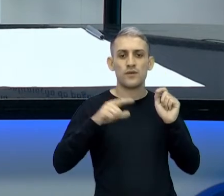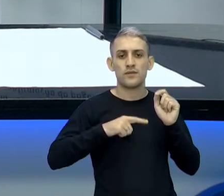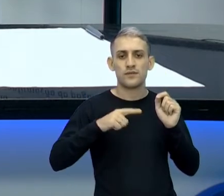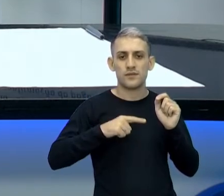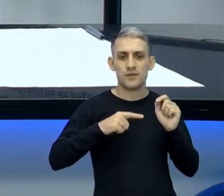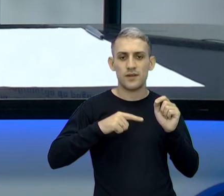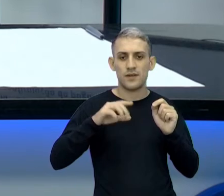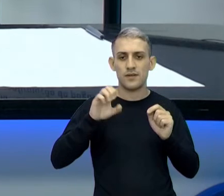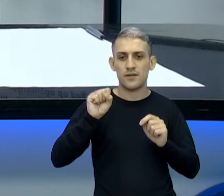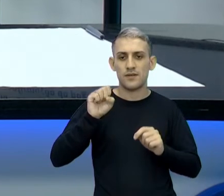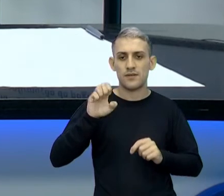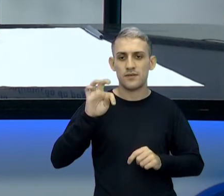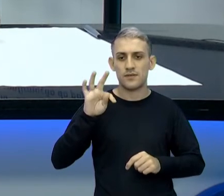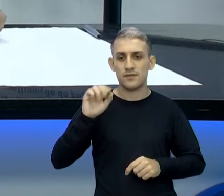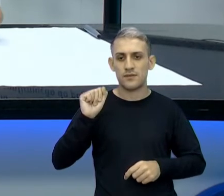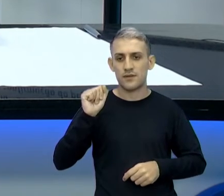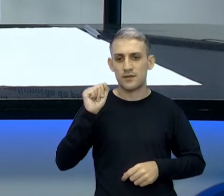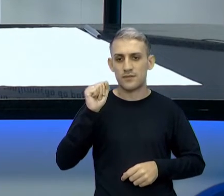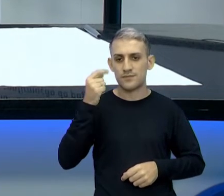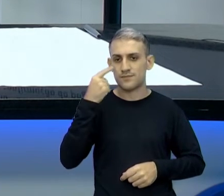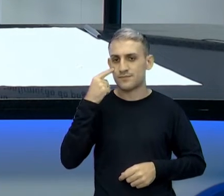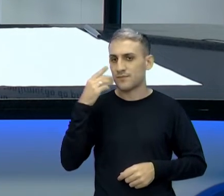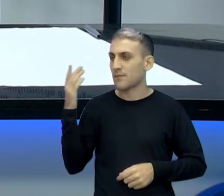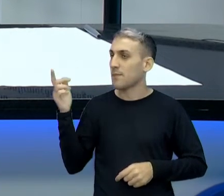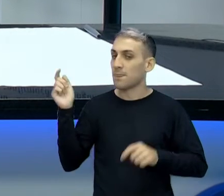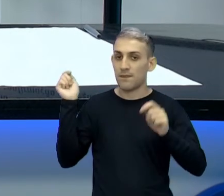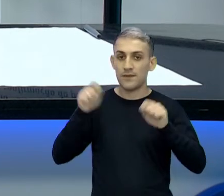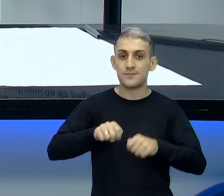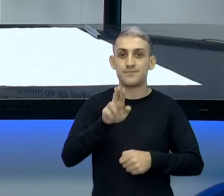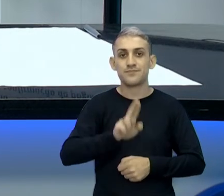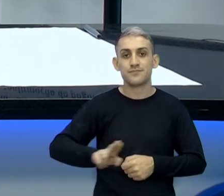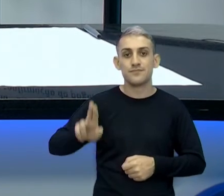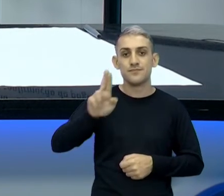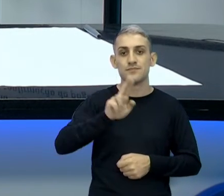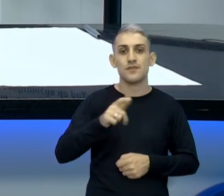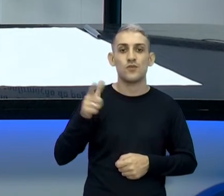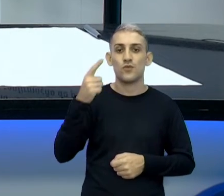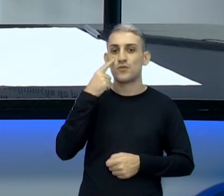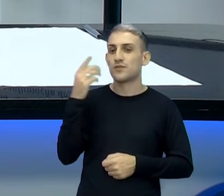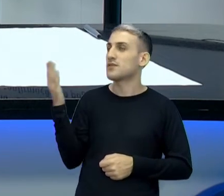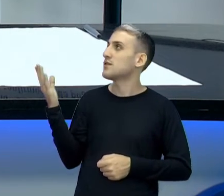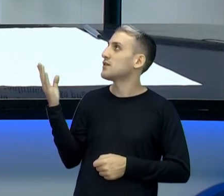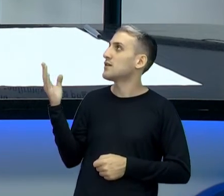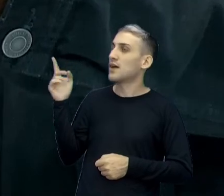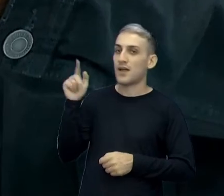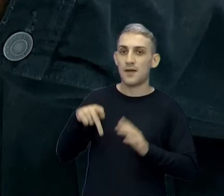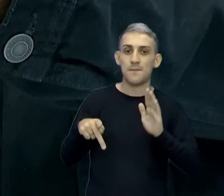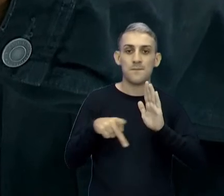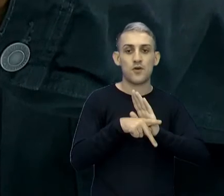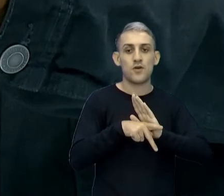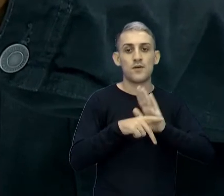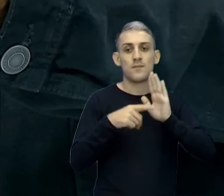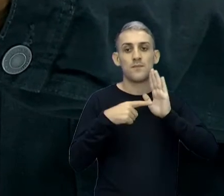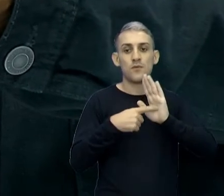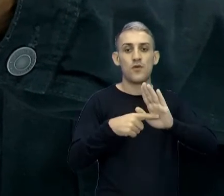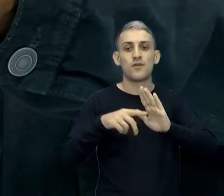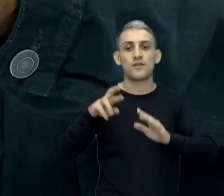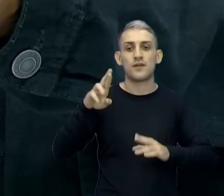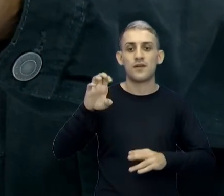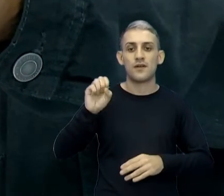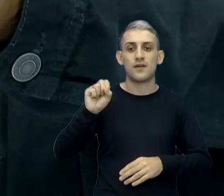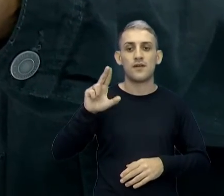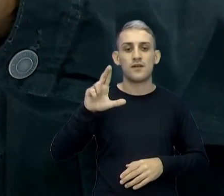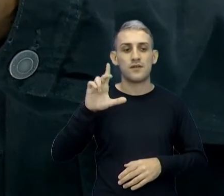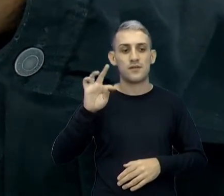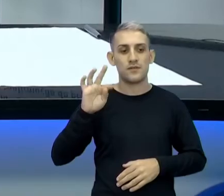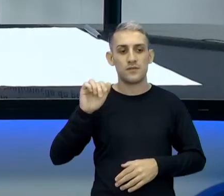seta aqui, ó. E aí eu utilizo essa figura, que é a figura que vai apresentar resultados para